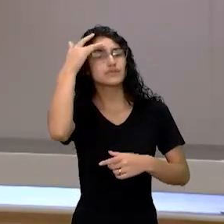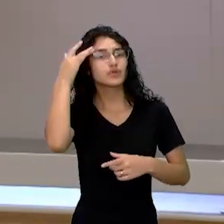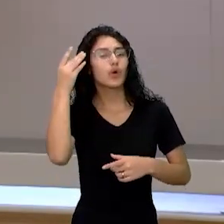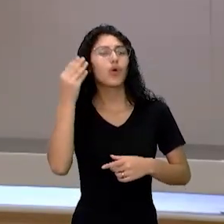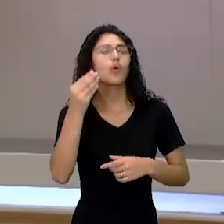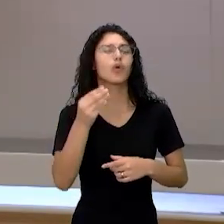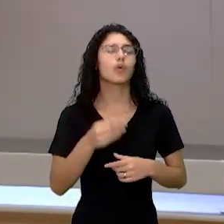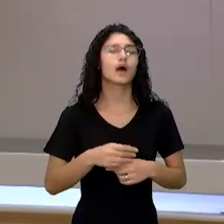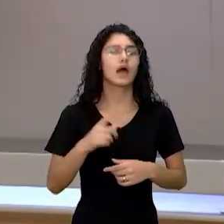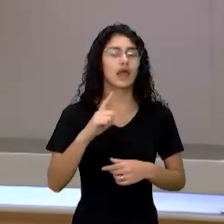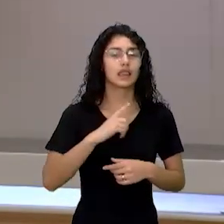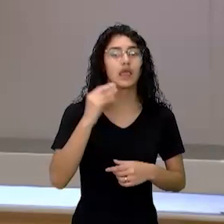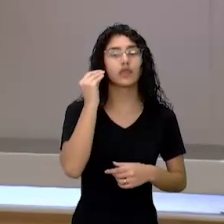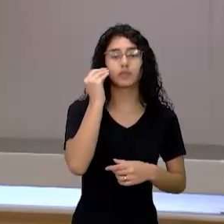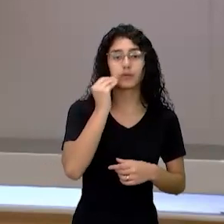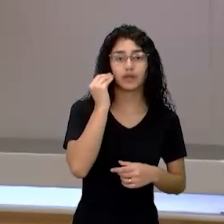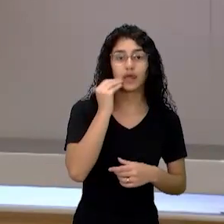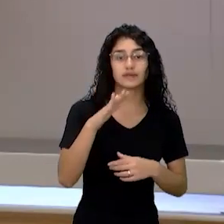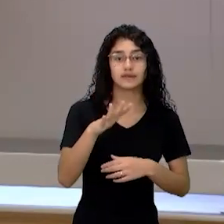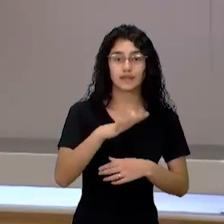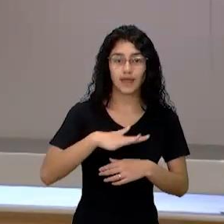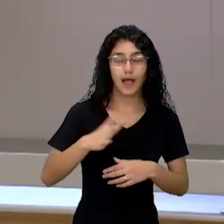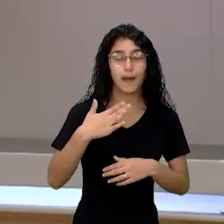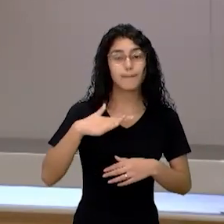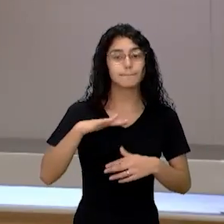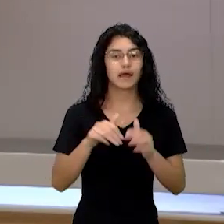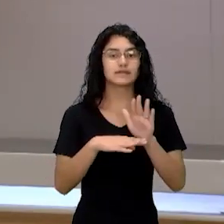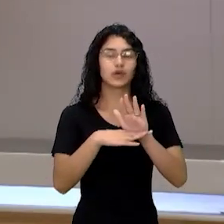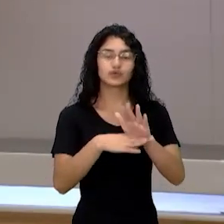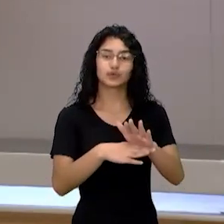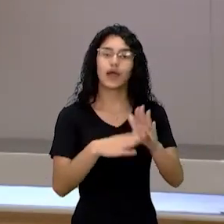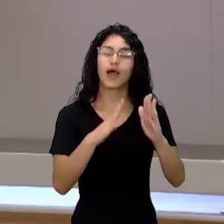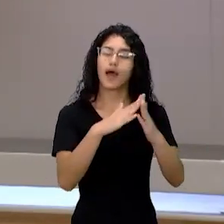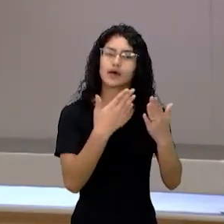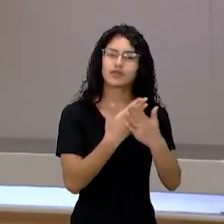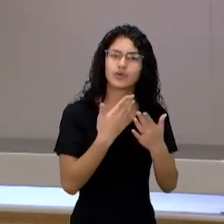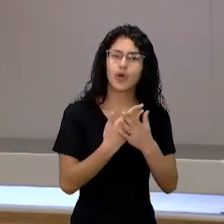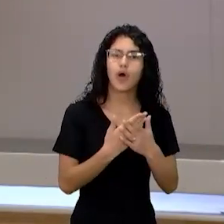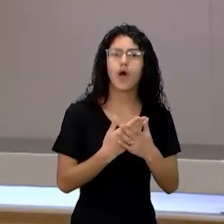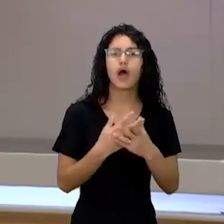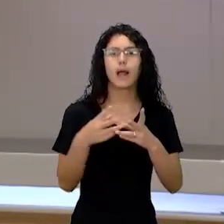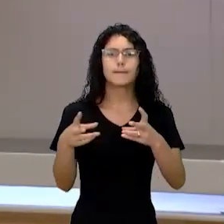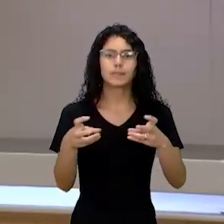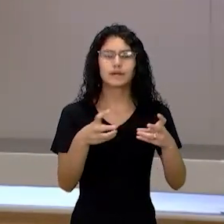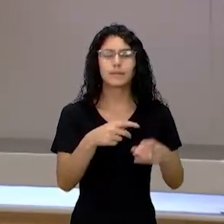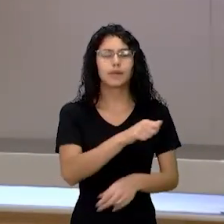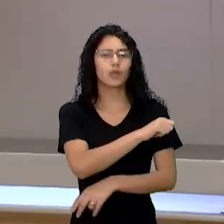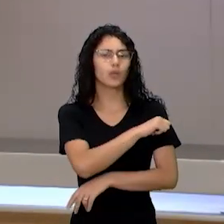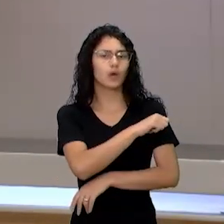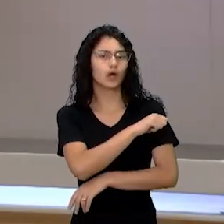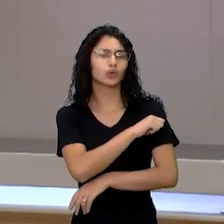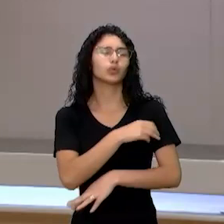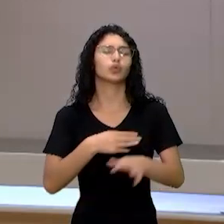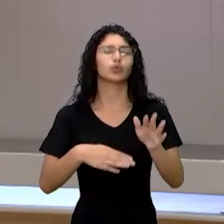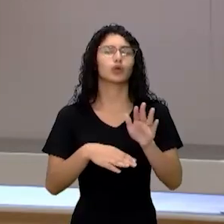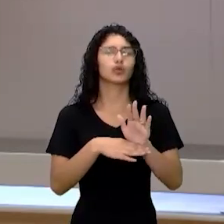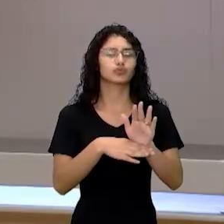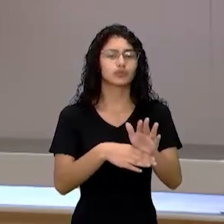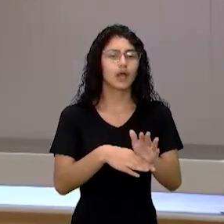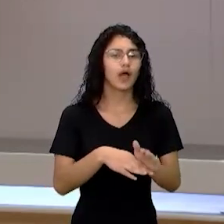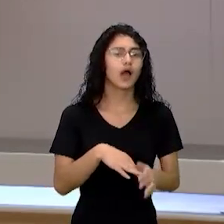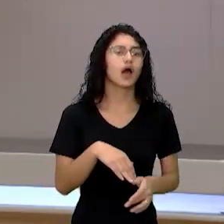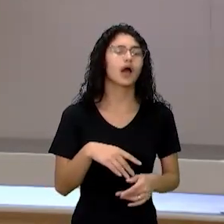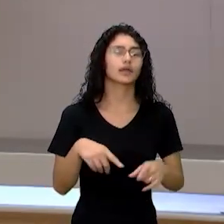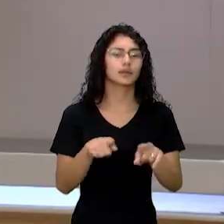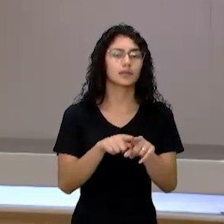possamos ajudar essa escola a detectar esse aluno, a encaminhar esse aluno, porque muitas